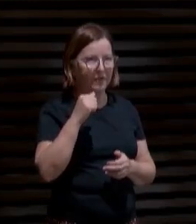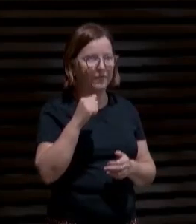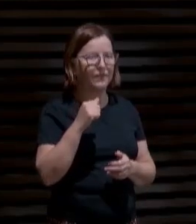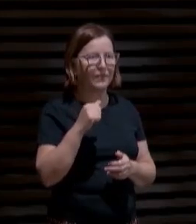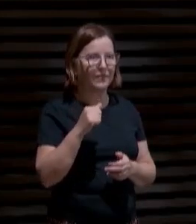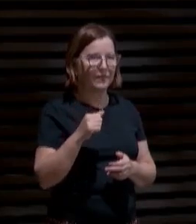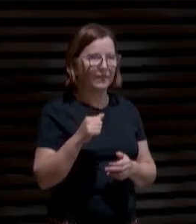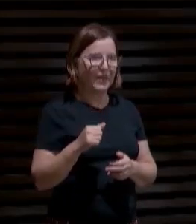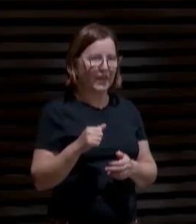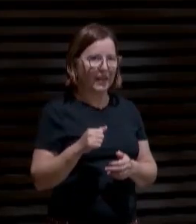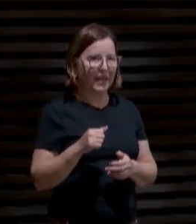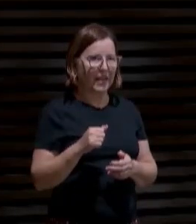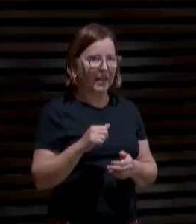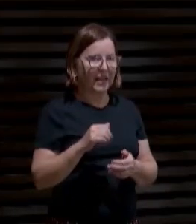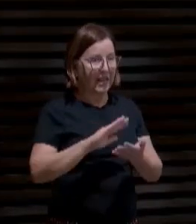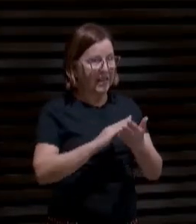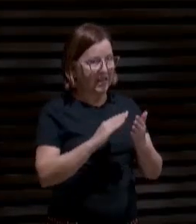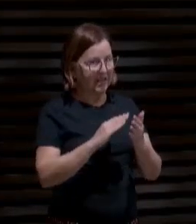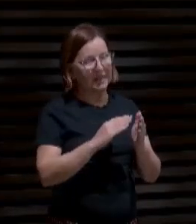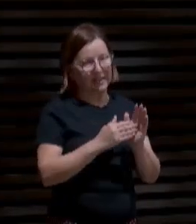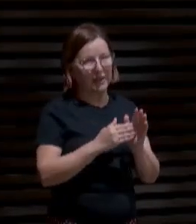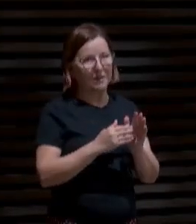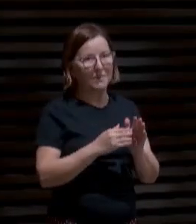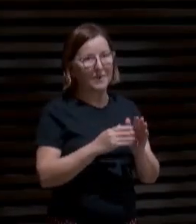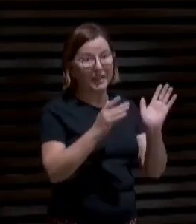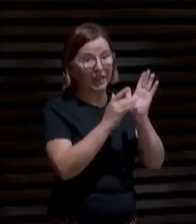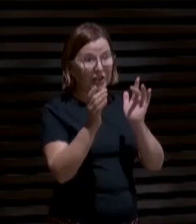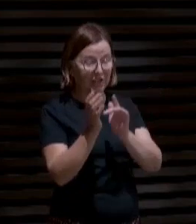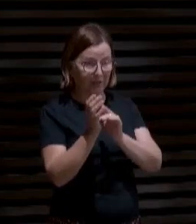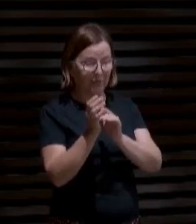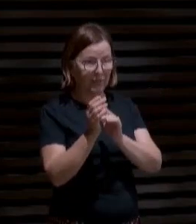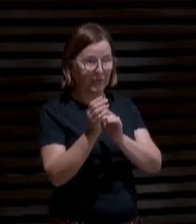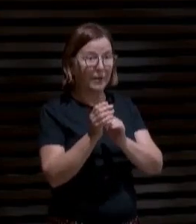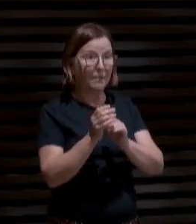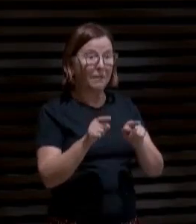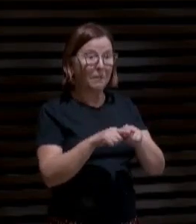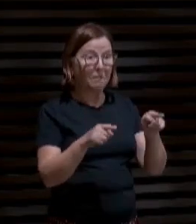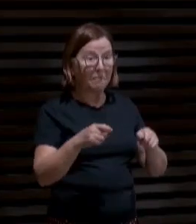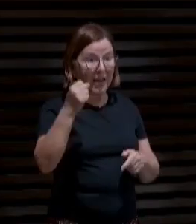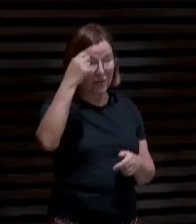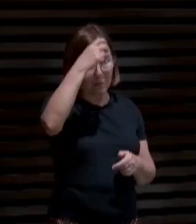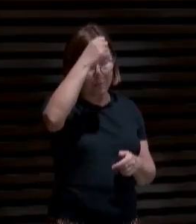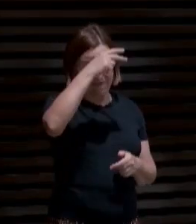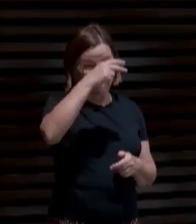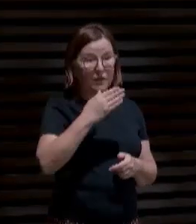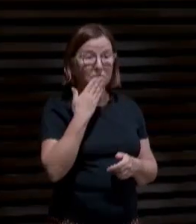foi retirado da programação do festival por um pedido do prefeito, que alegou ser uma forma